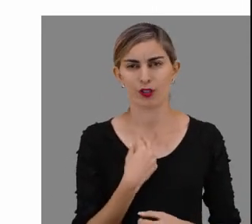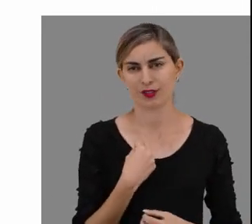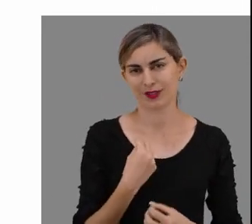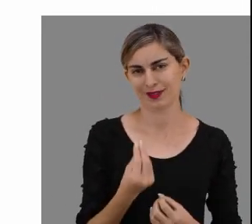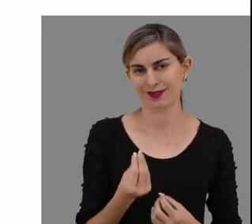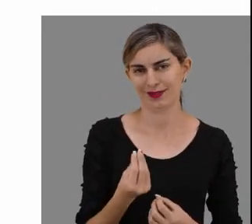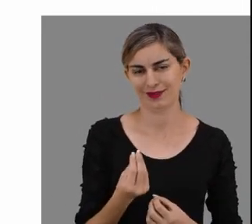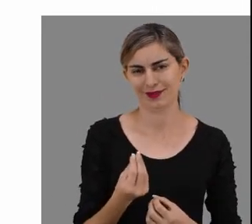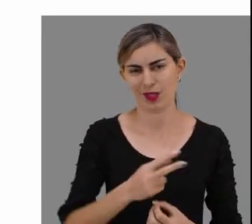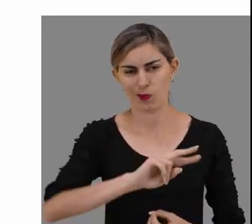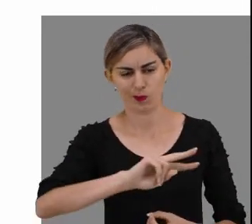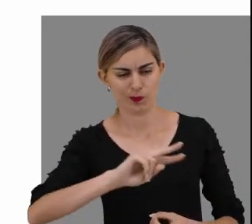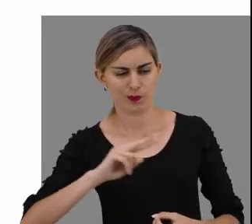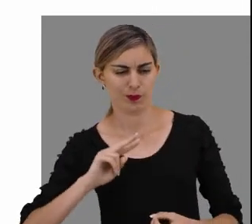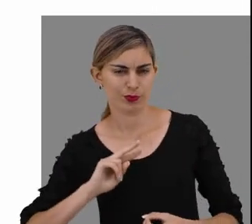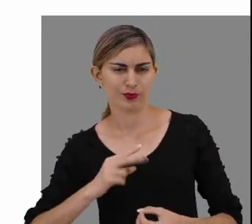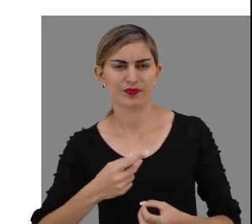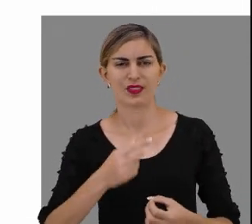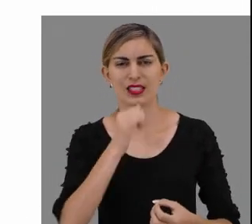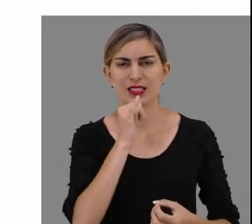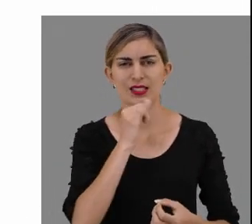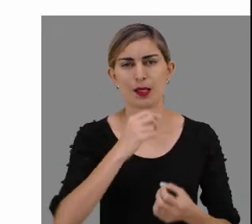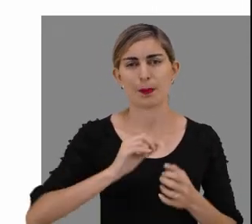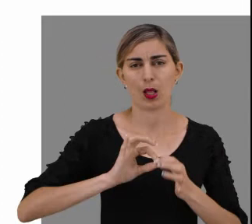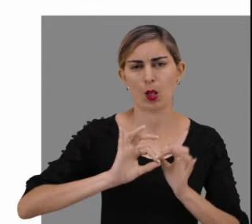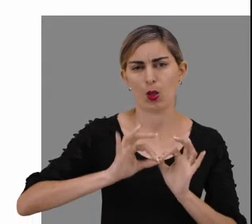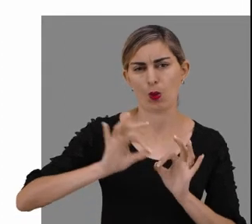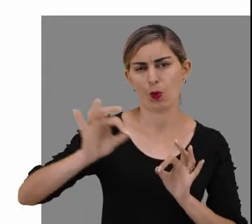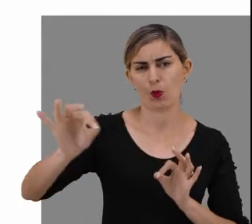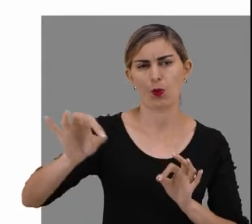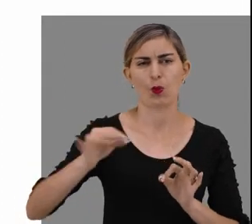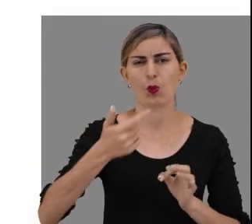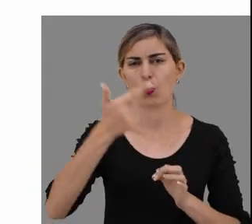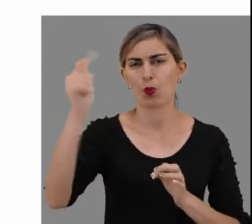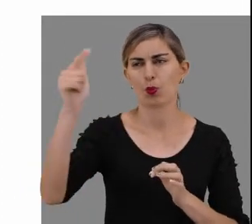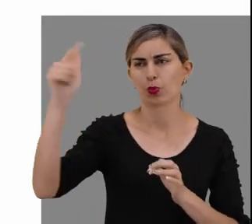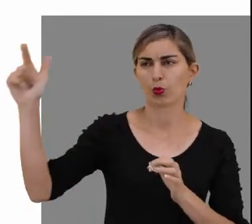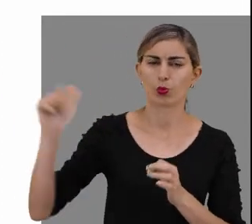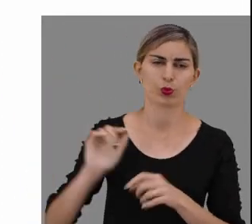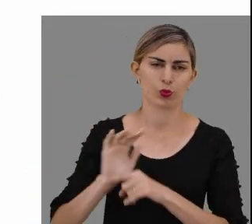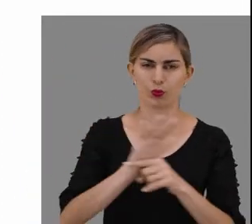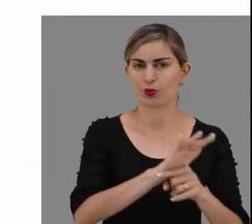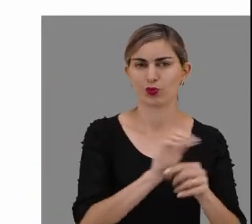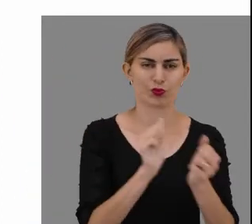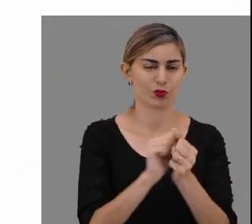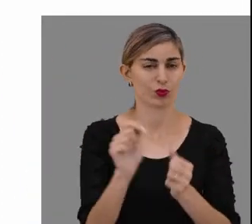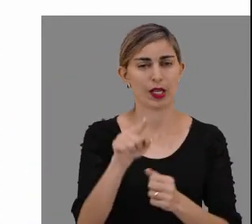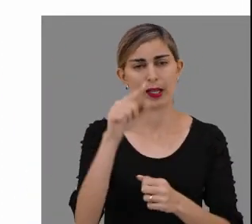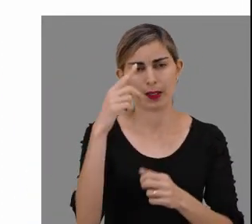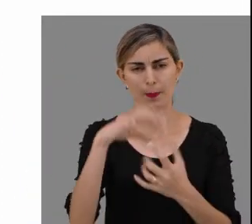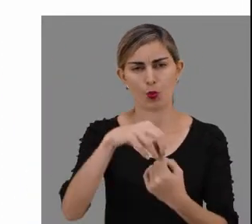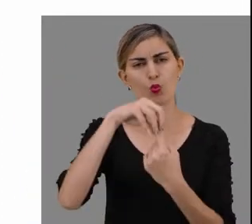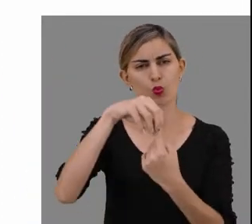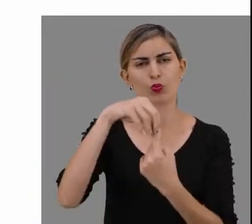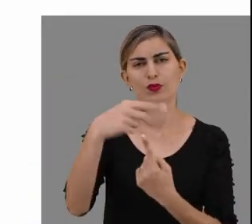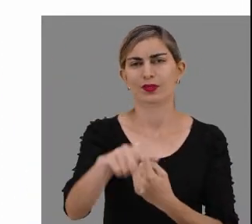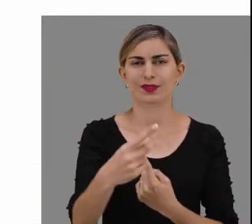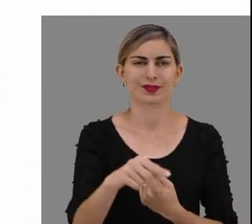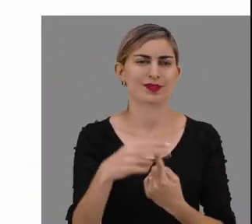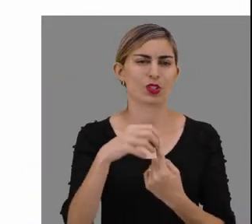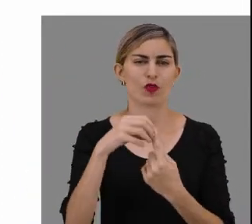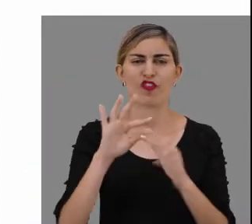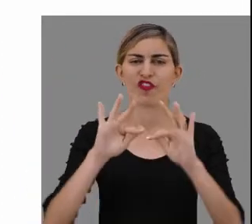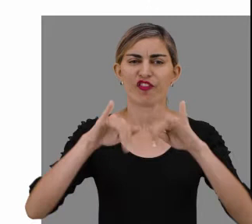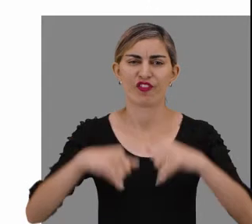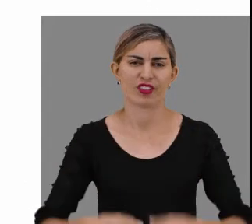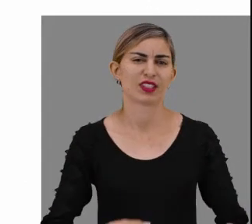ser herdadas. As classes finais não podem ser estendidas por nenhuma outra classe, pois entende-se que esta deverá